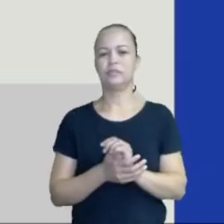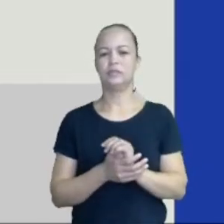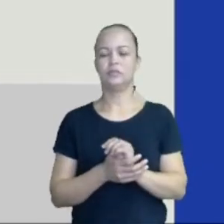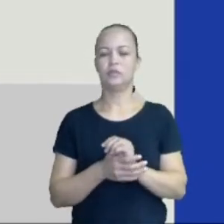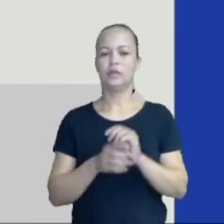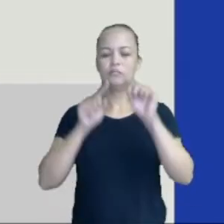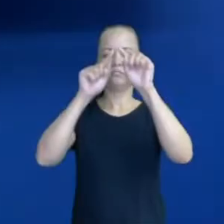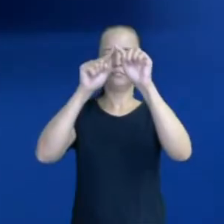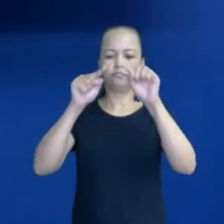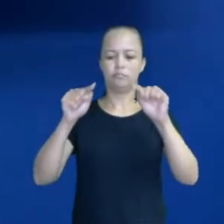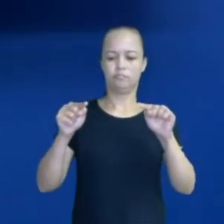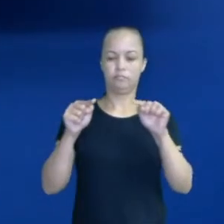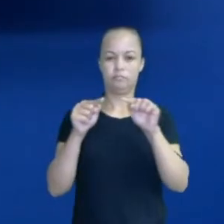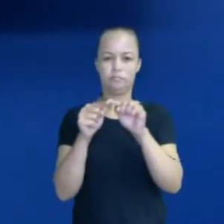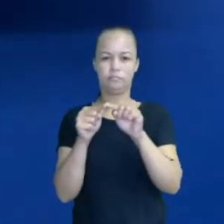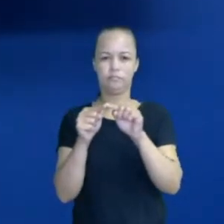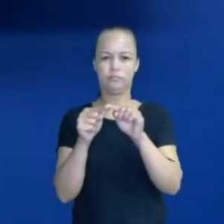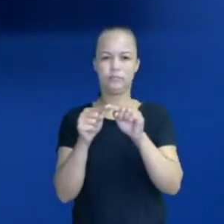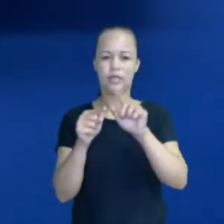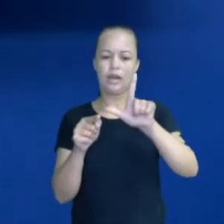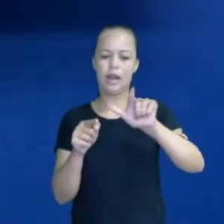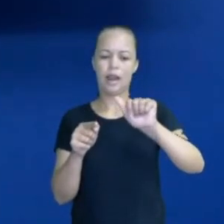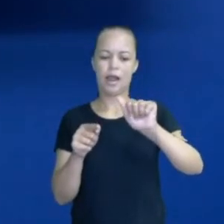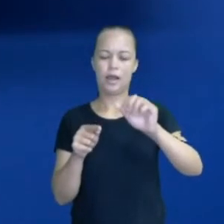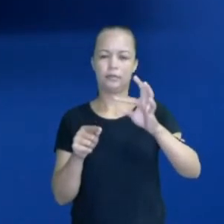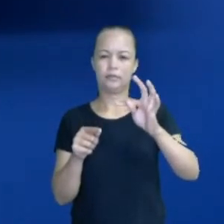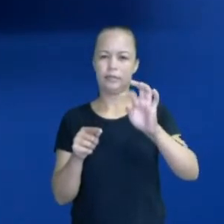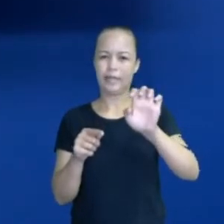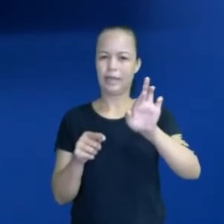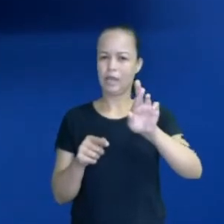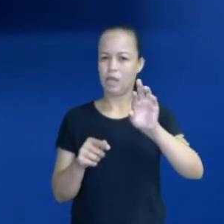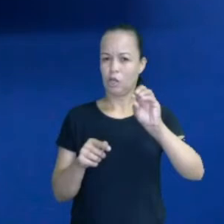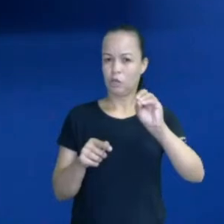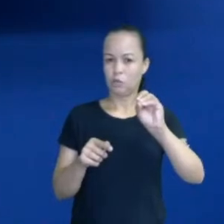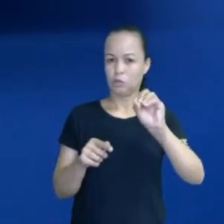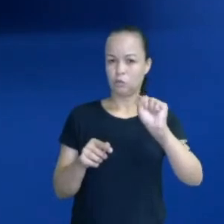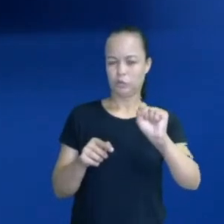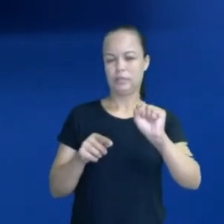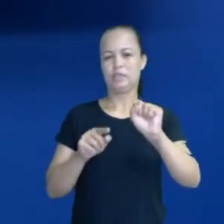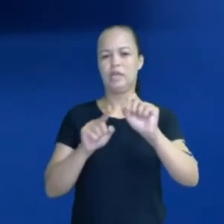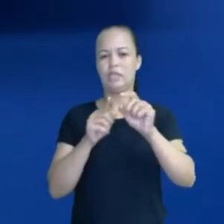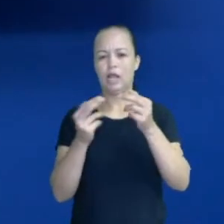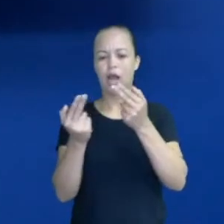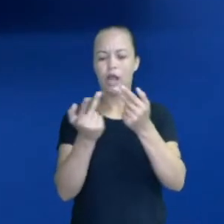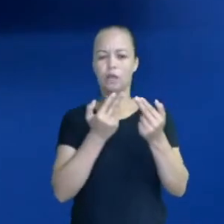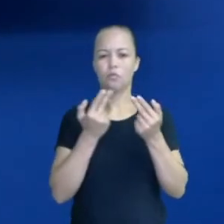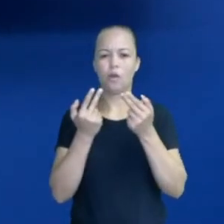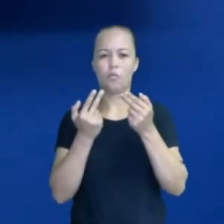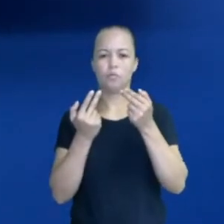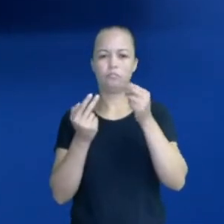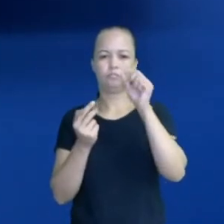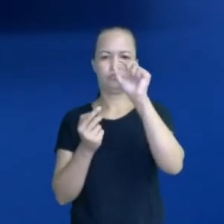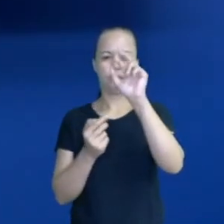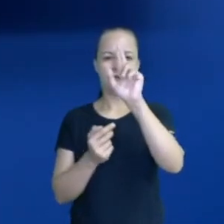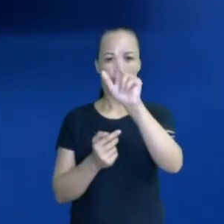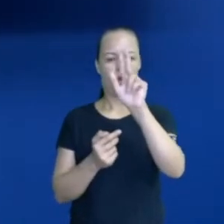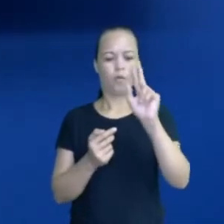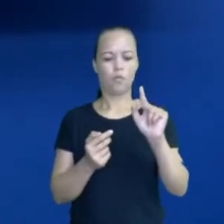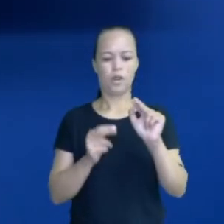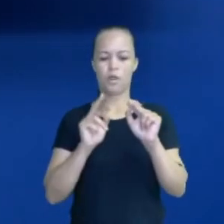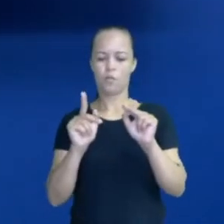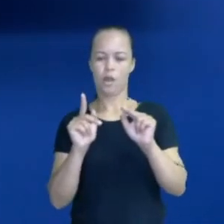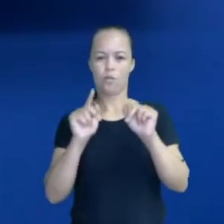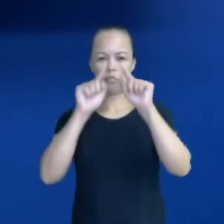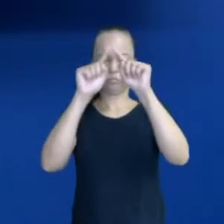triângulo, e aqui ele traz o quê? Ó? Láteros, equiláteros, lados iguais, ok? Faz a referência aí do